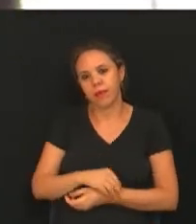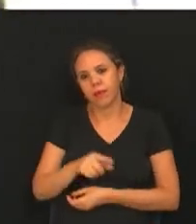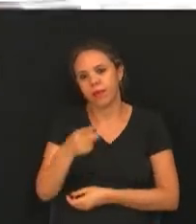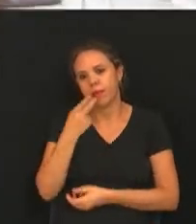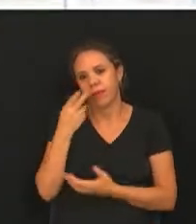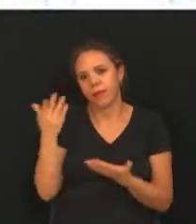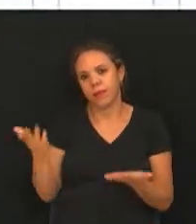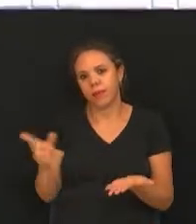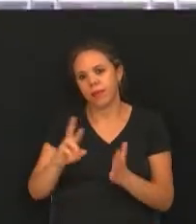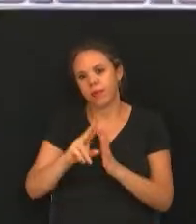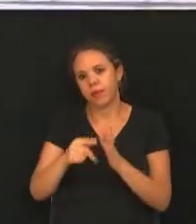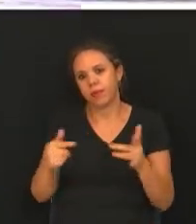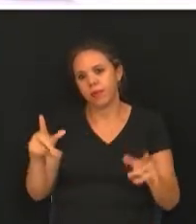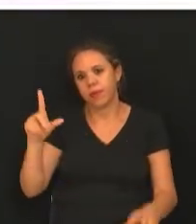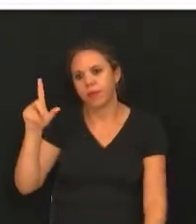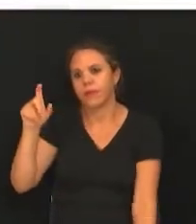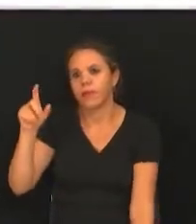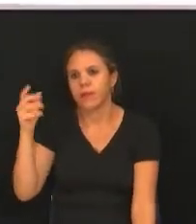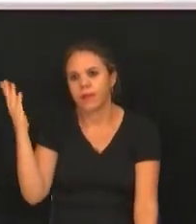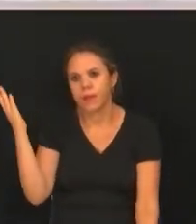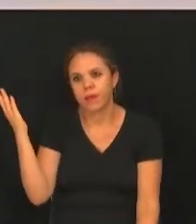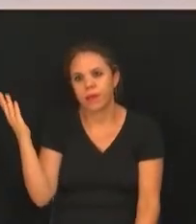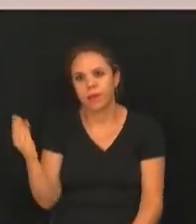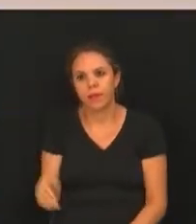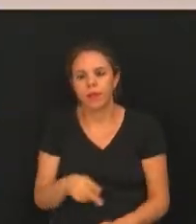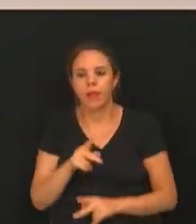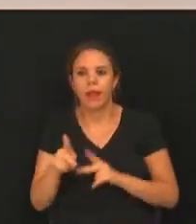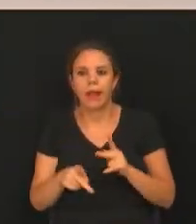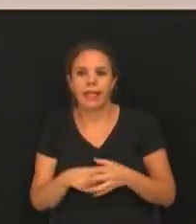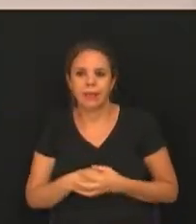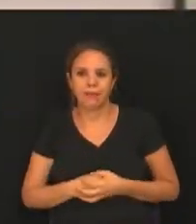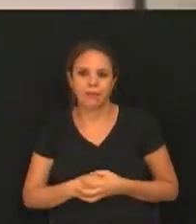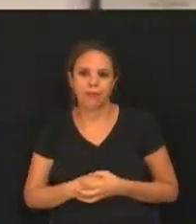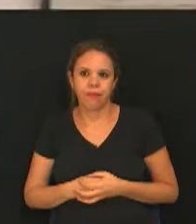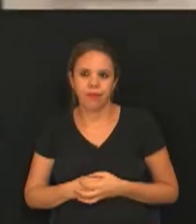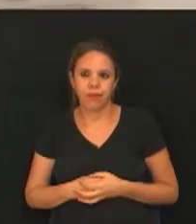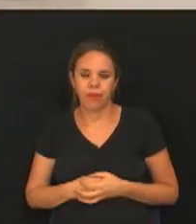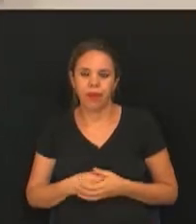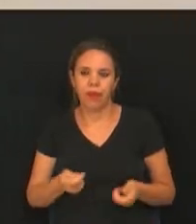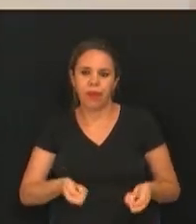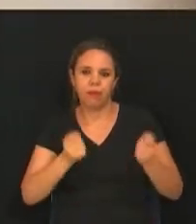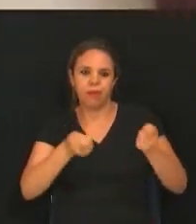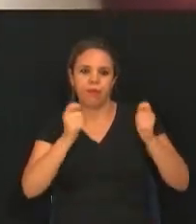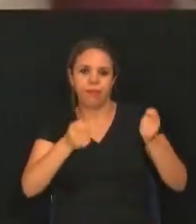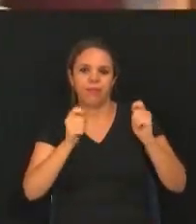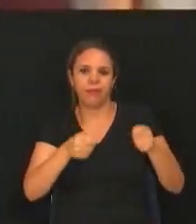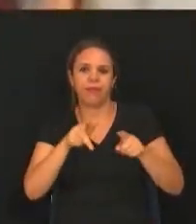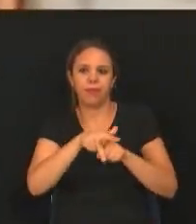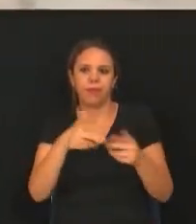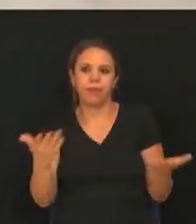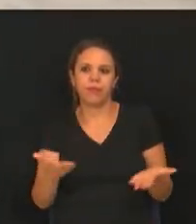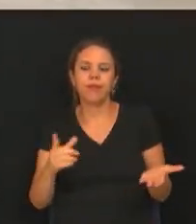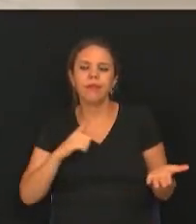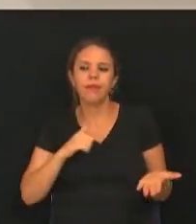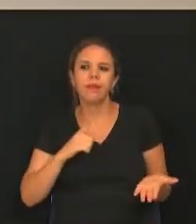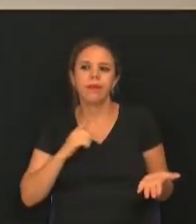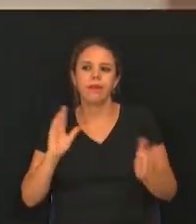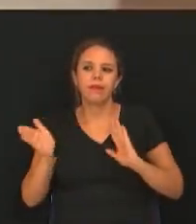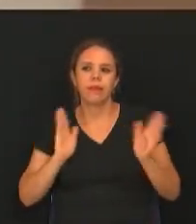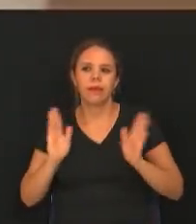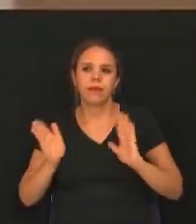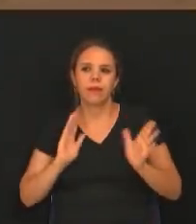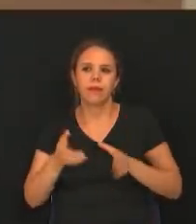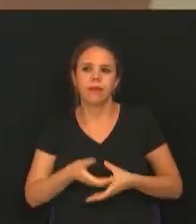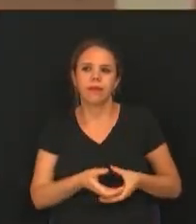né? Temos várias fotos aqui, o pessoal ia com carroça, hoje nós já temos aí um autobomba